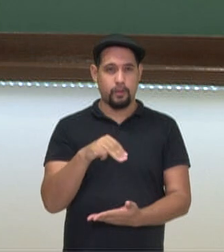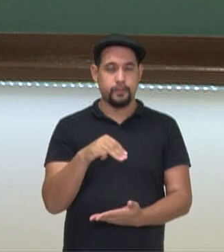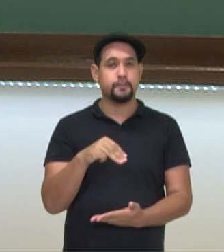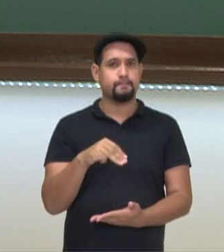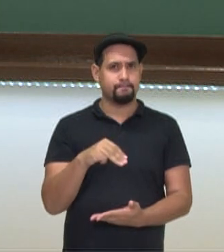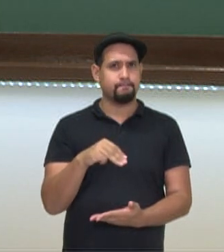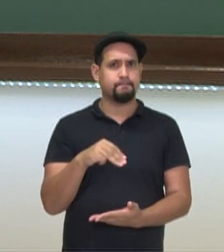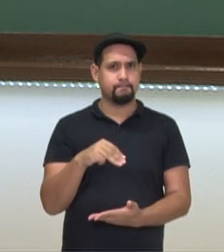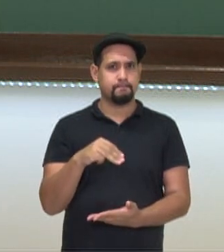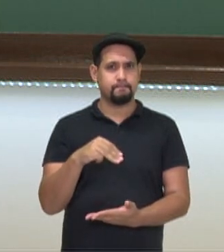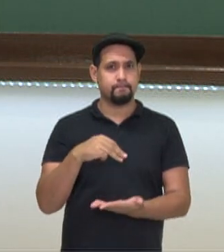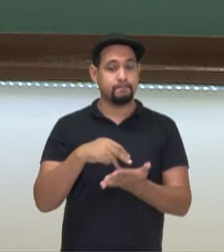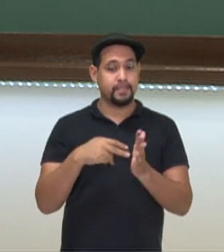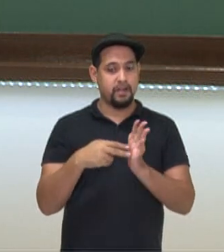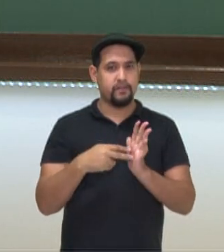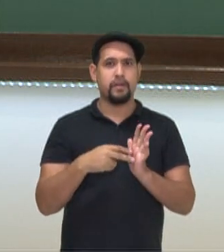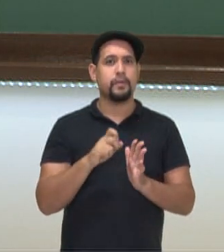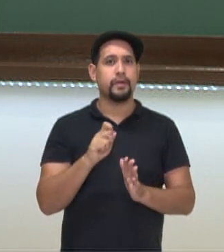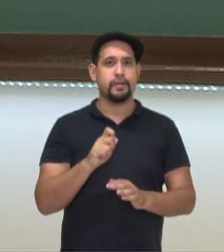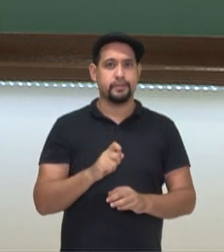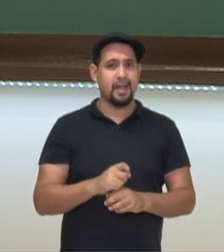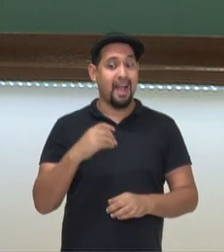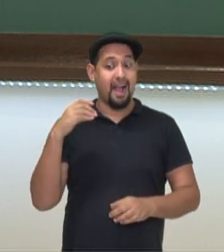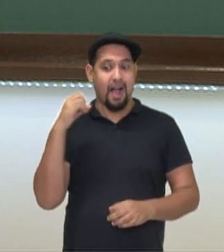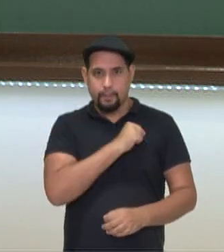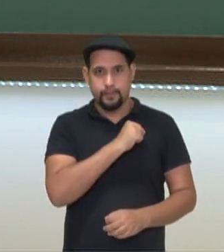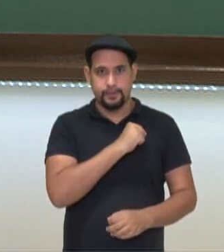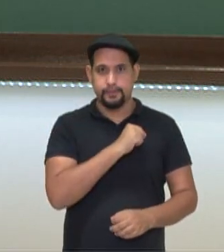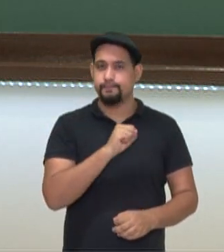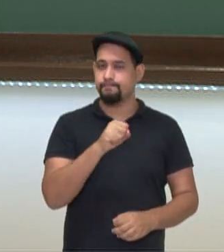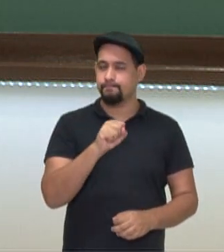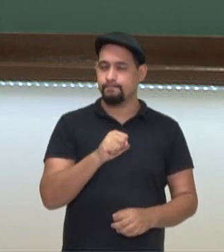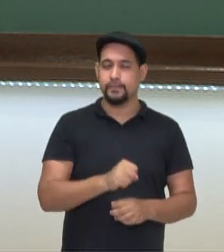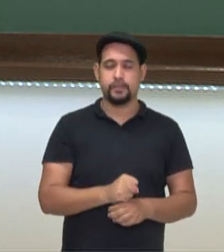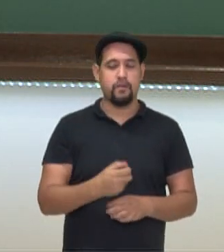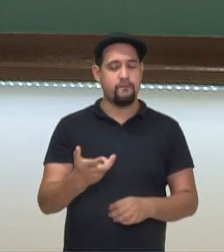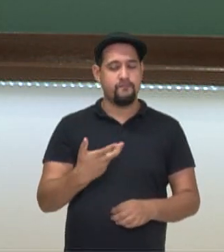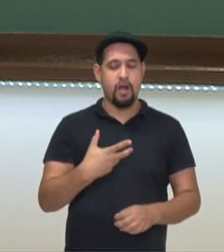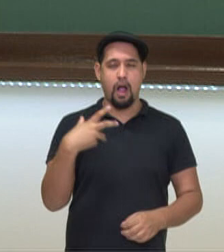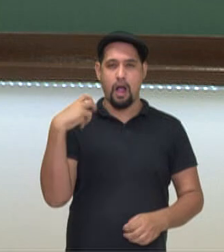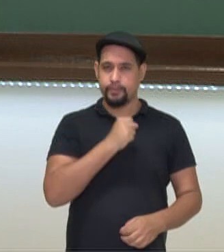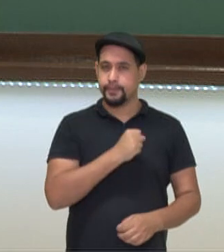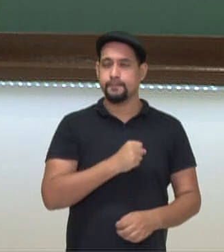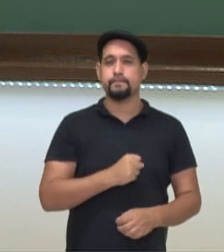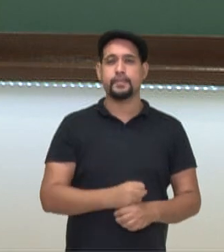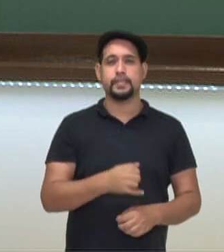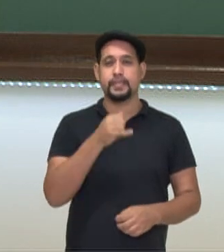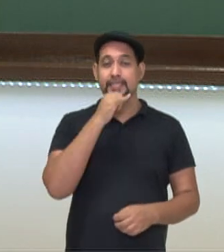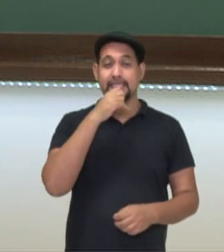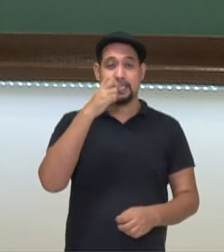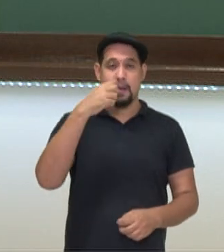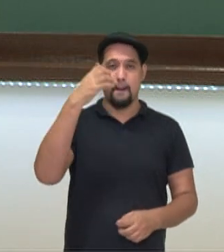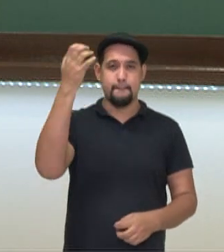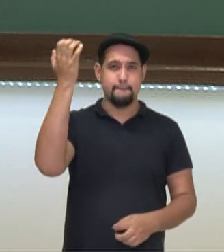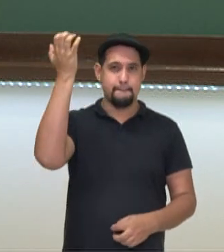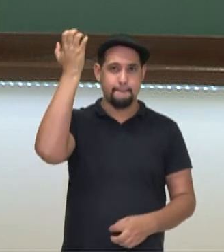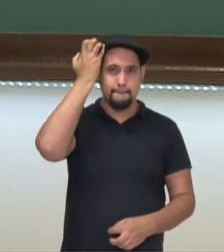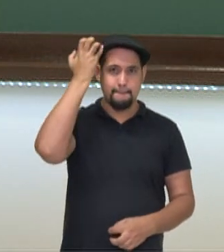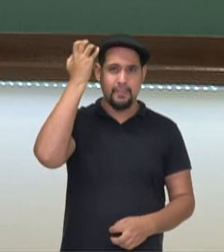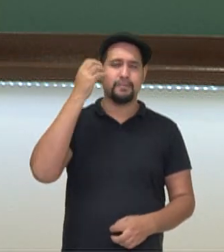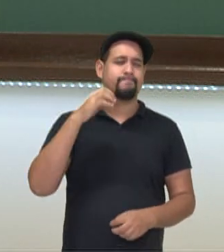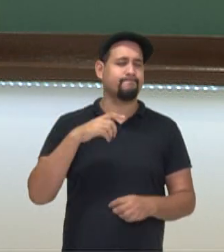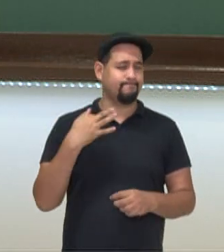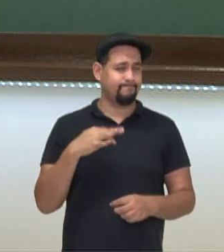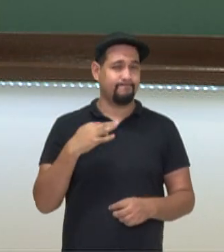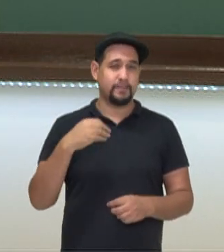É um objeto bem rápido, uma velocidade bem alta. Então, se cai na cabeça de alguém, vai machucar com certeza,